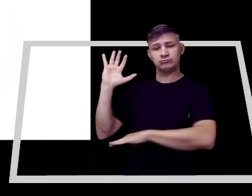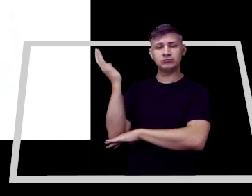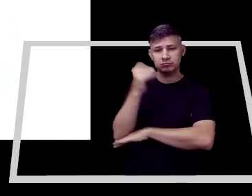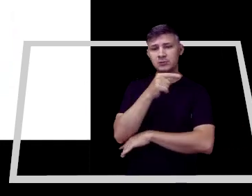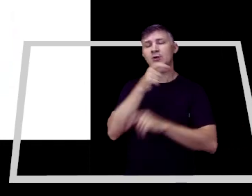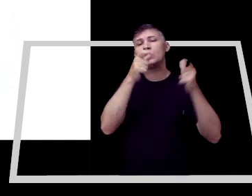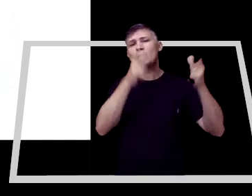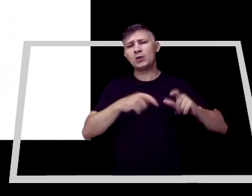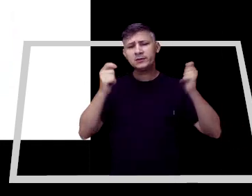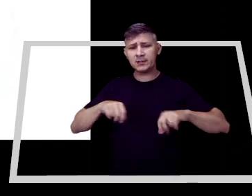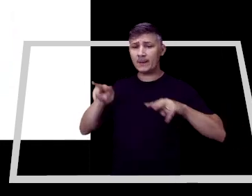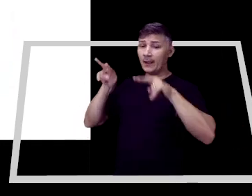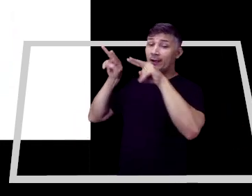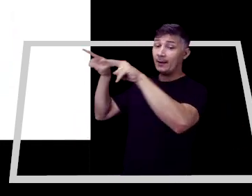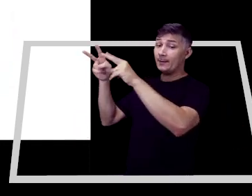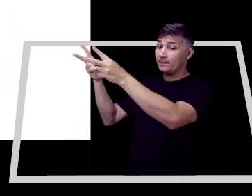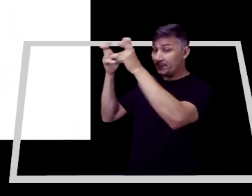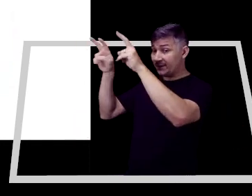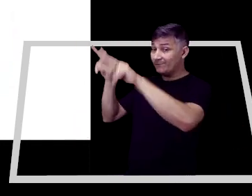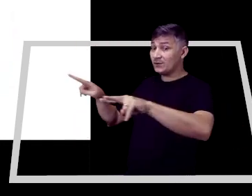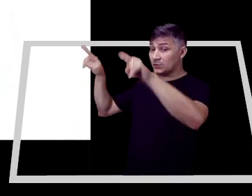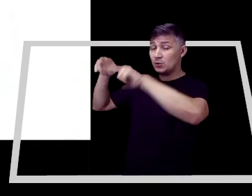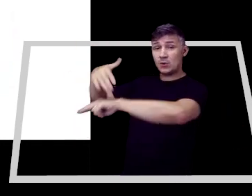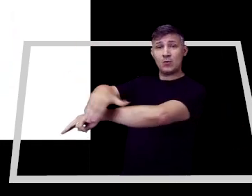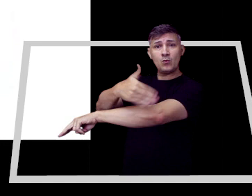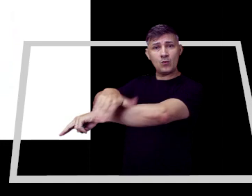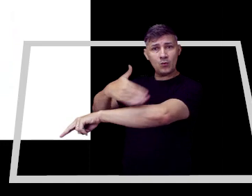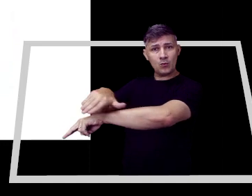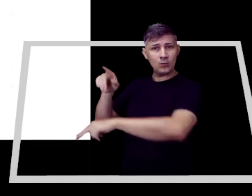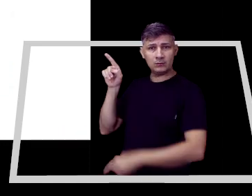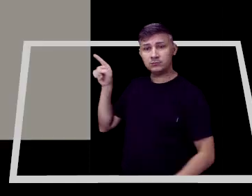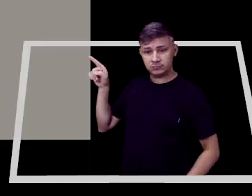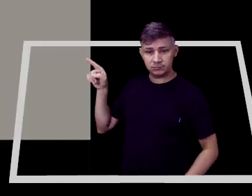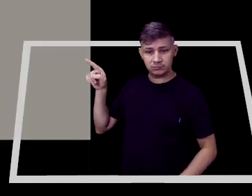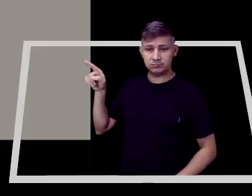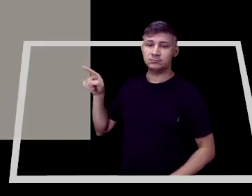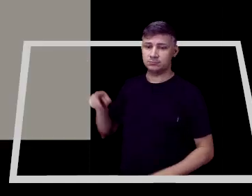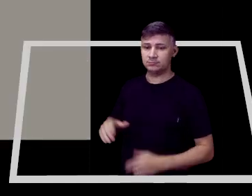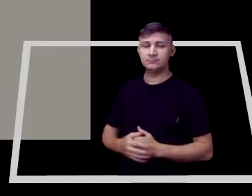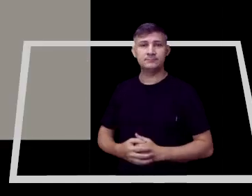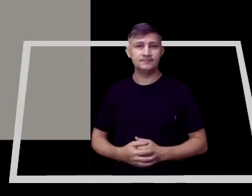lugar, é possível visualizar a rua que está do lado oposto da casa.